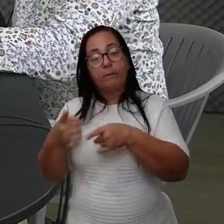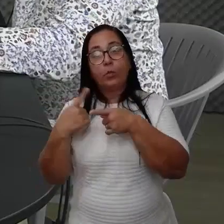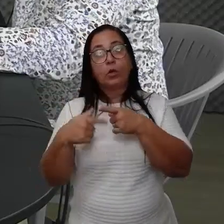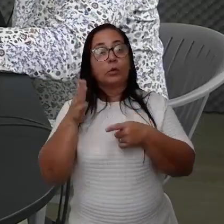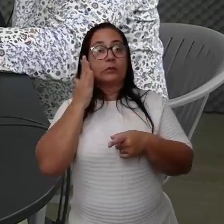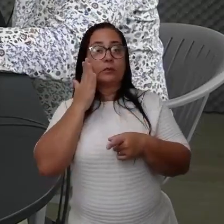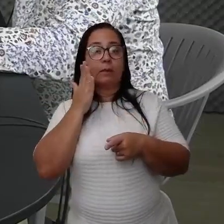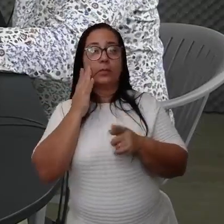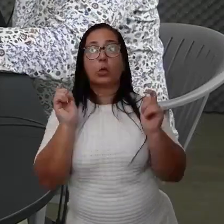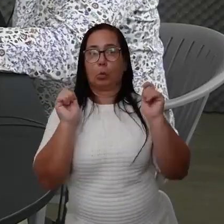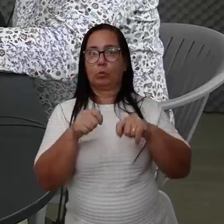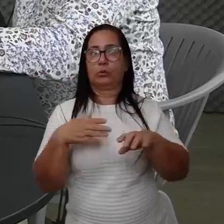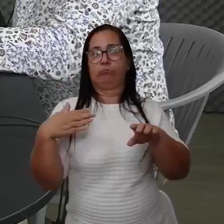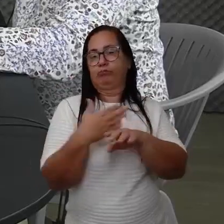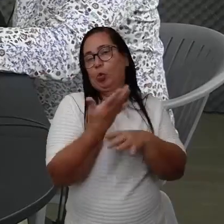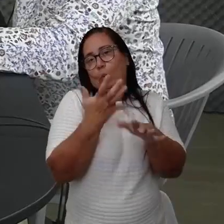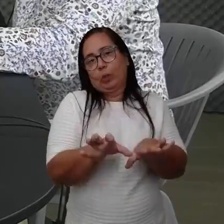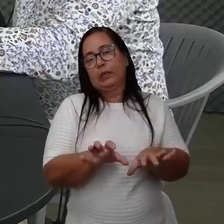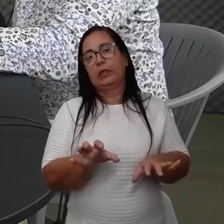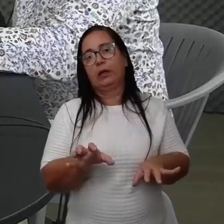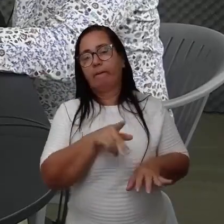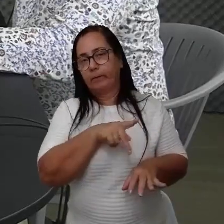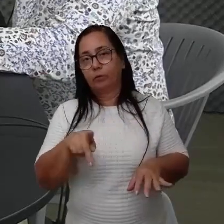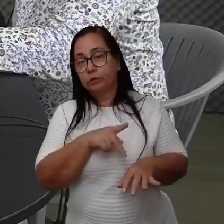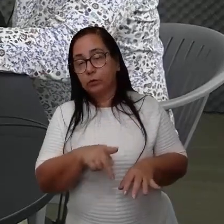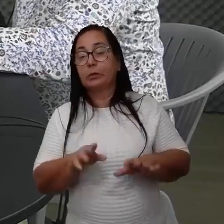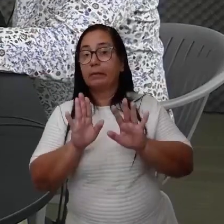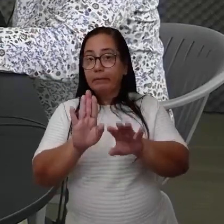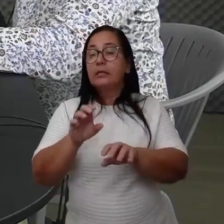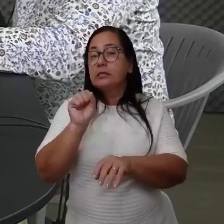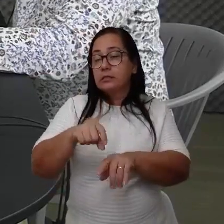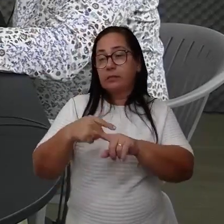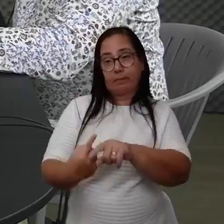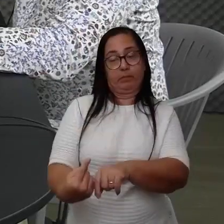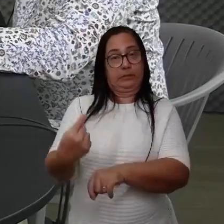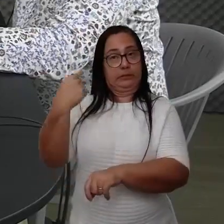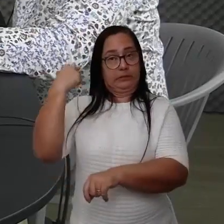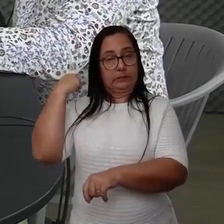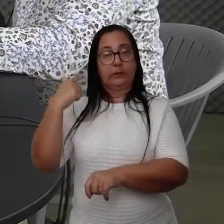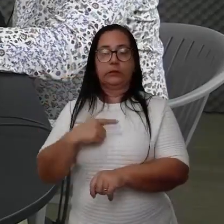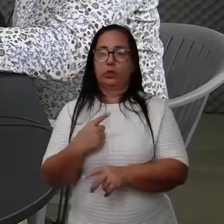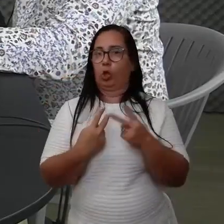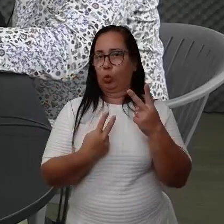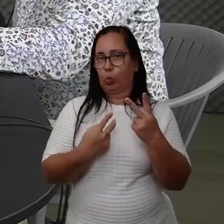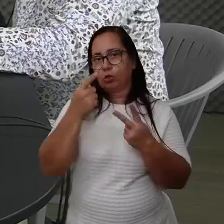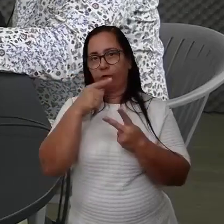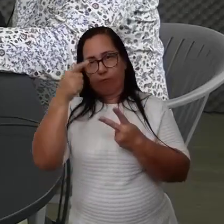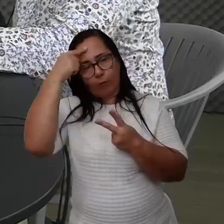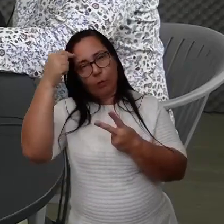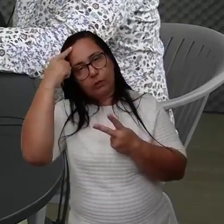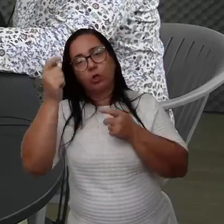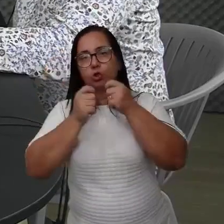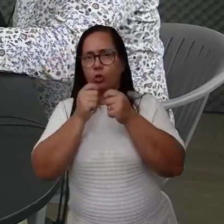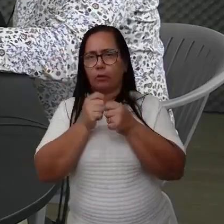sabia que eu queria ser do batente, eu não queria ser professora. E sim, naquele tempo só tinha 2 faculdades, né, com jornalismo.